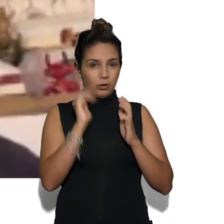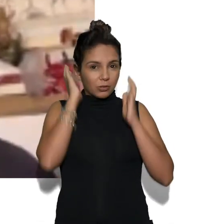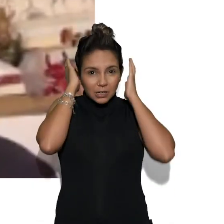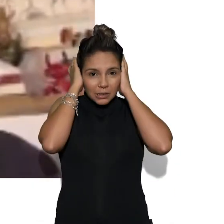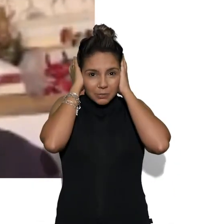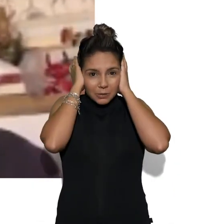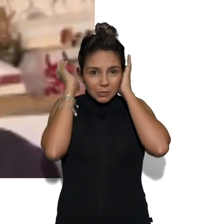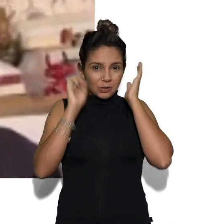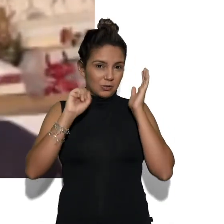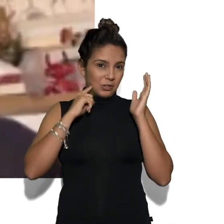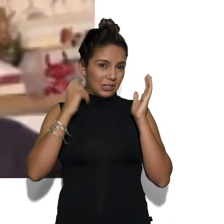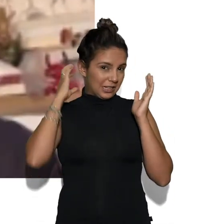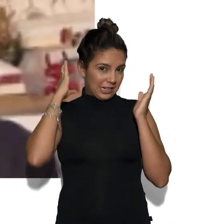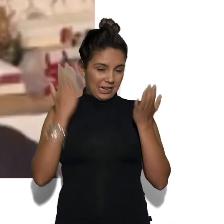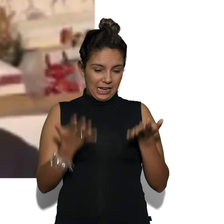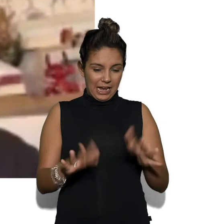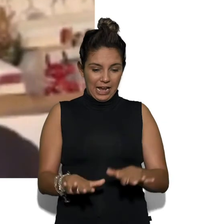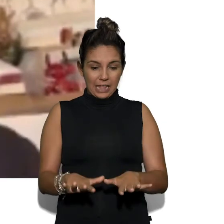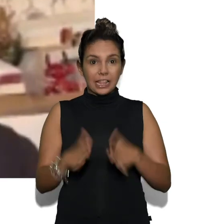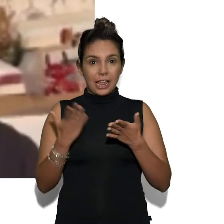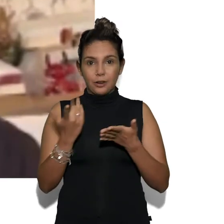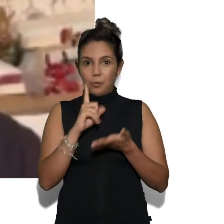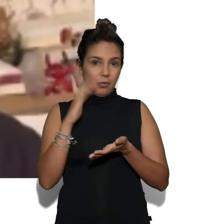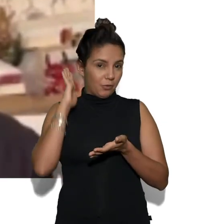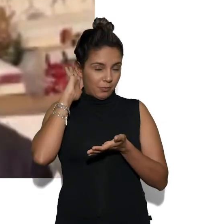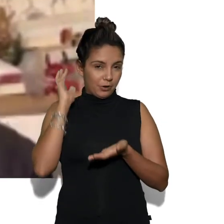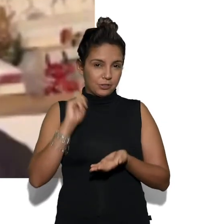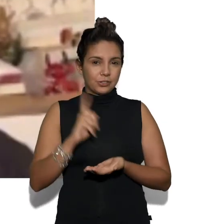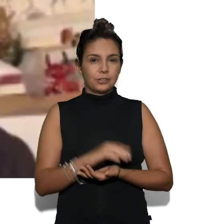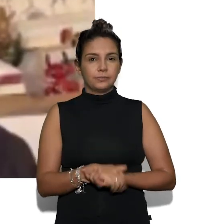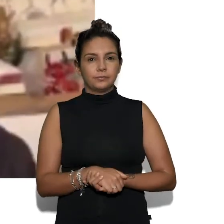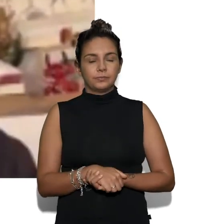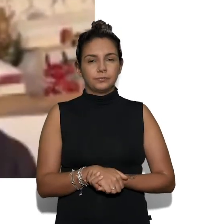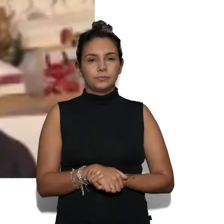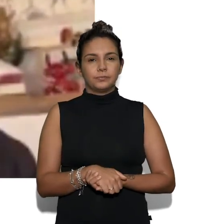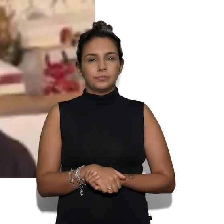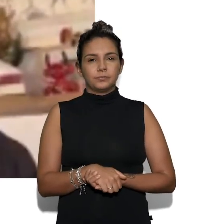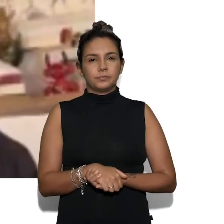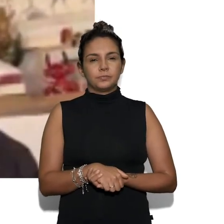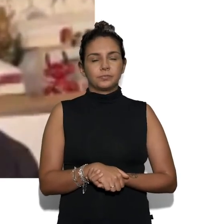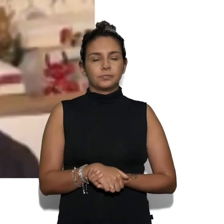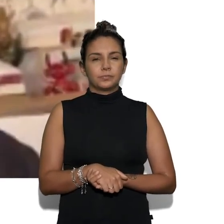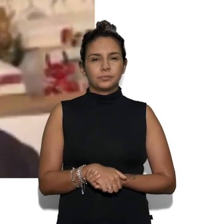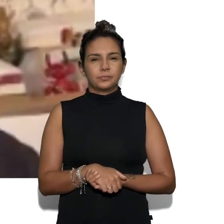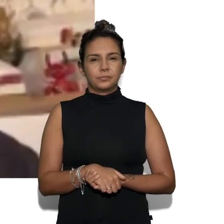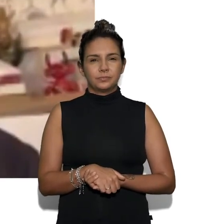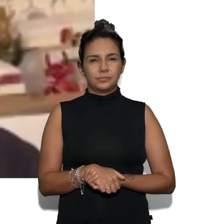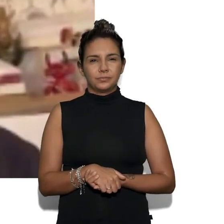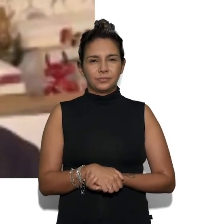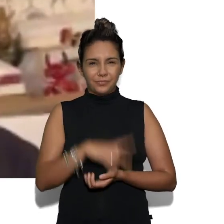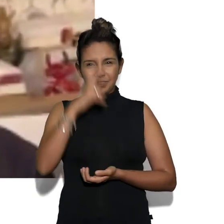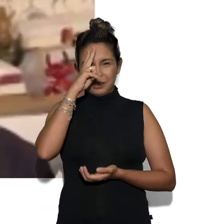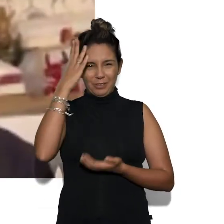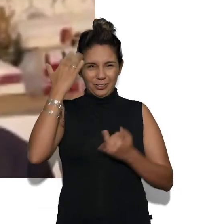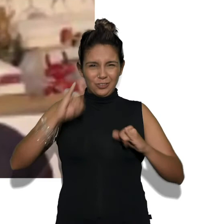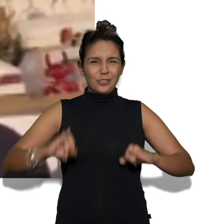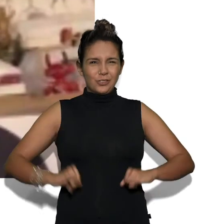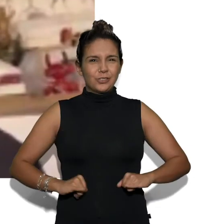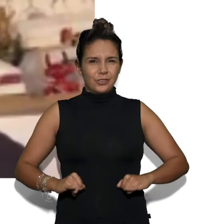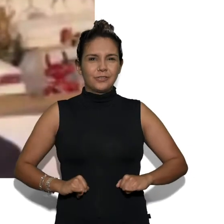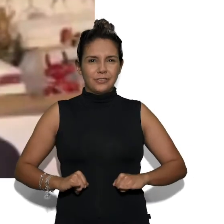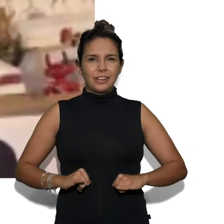depois sujaríamos os cadernos e sujaríamos as coisas com que trabalhávamos. Então é assim um tempo um